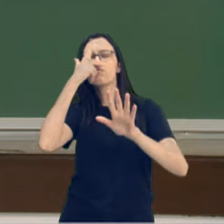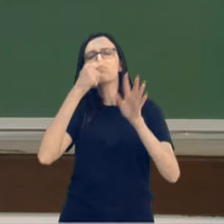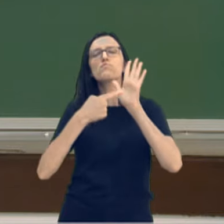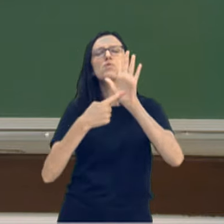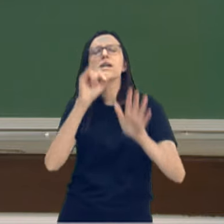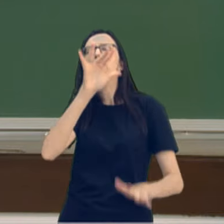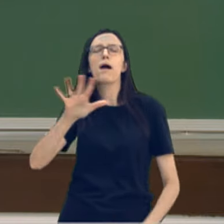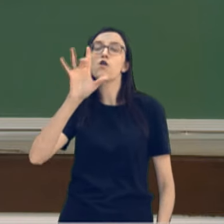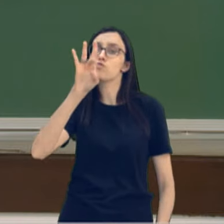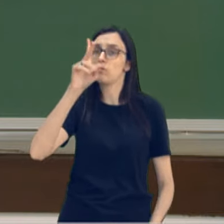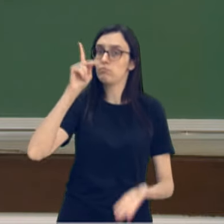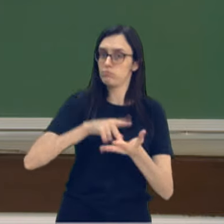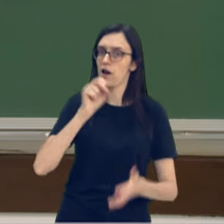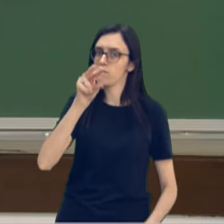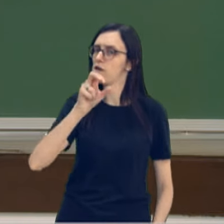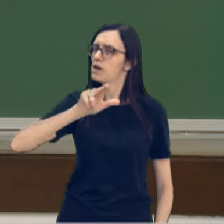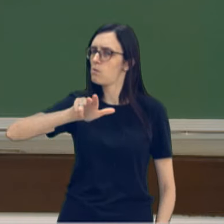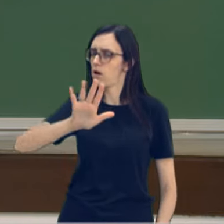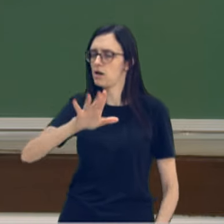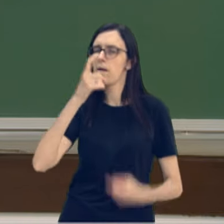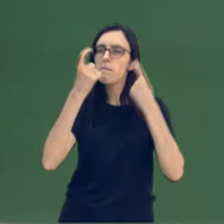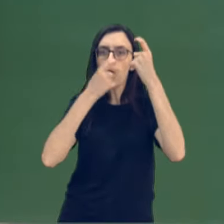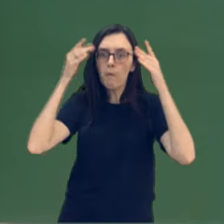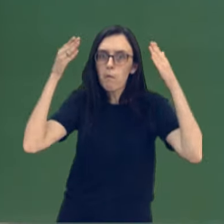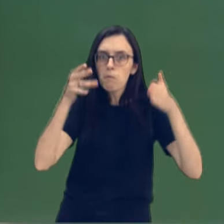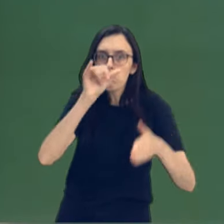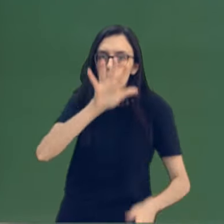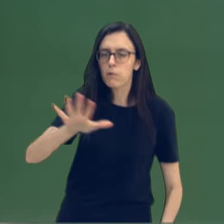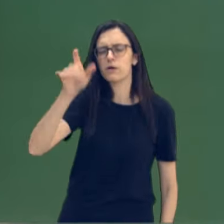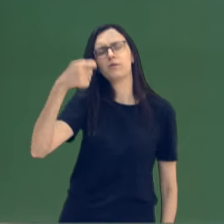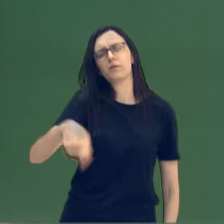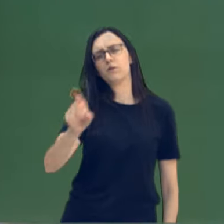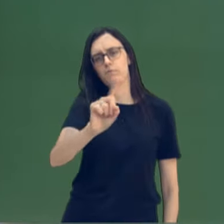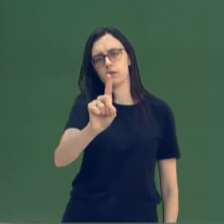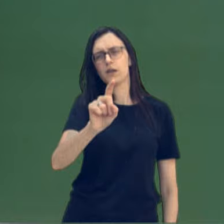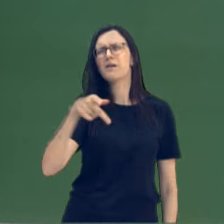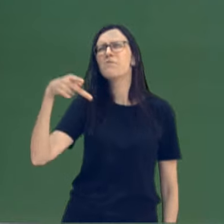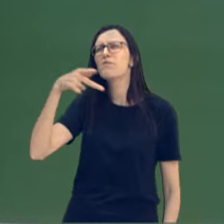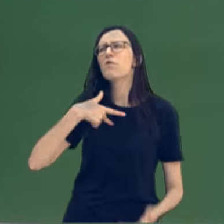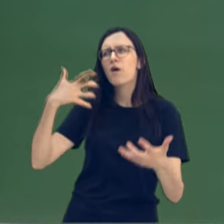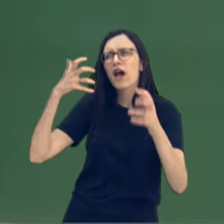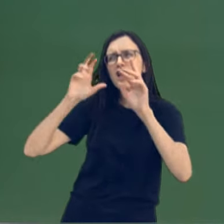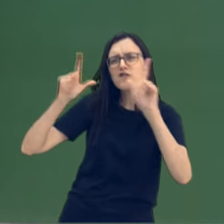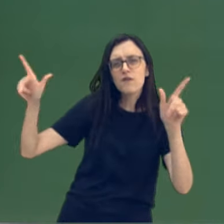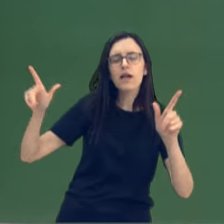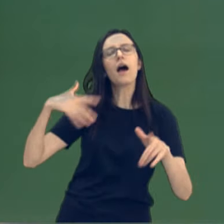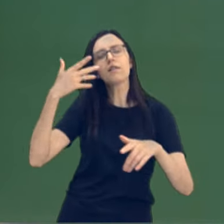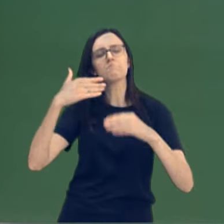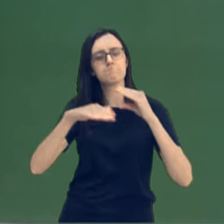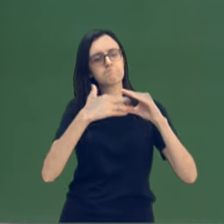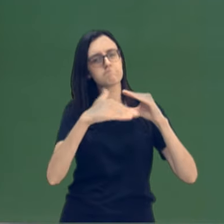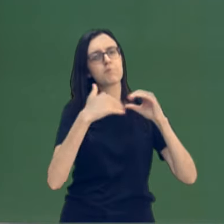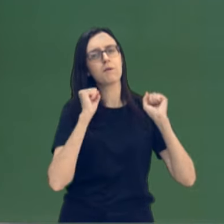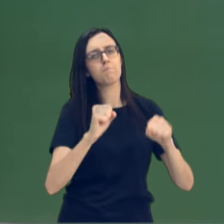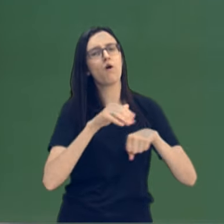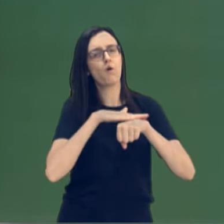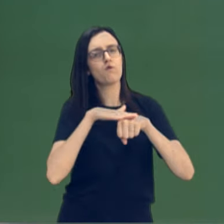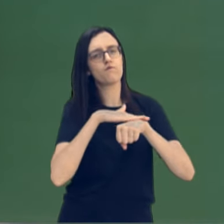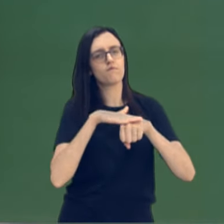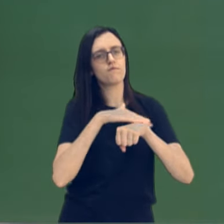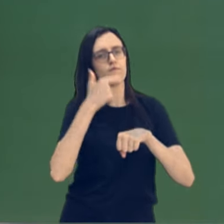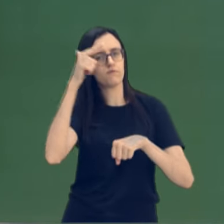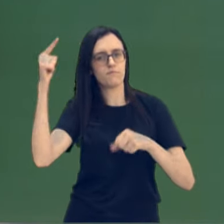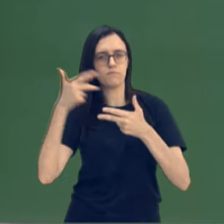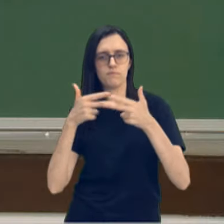imagem. Certo? Não vai se preocupar com isso. Professor, queria algo diferente. Manda mensagem lá, a gente conversa, eu posso anexar nas outras aulas.